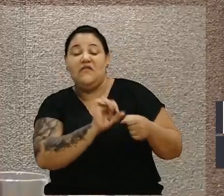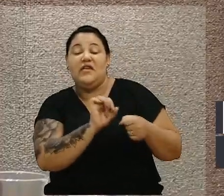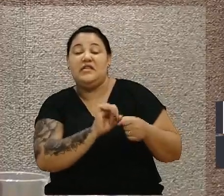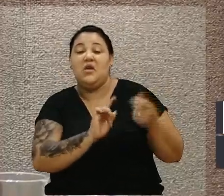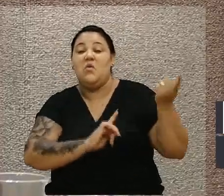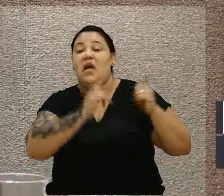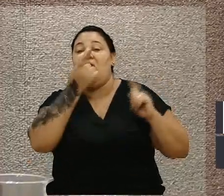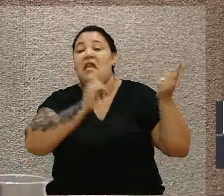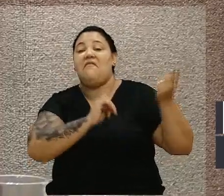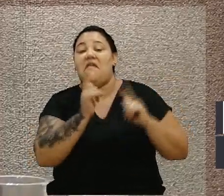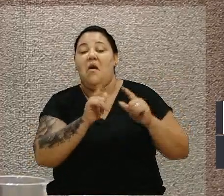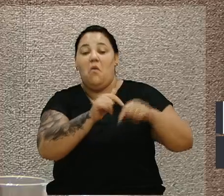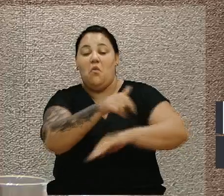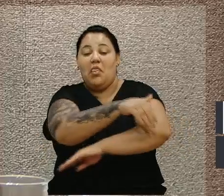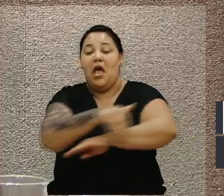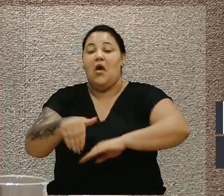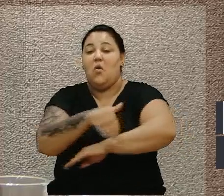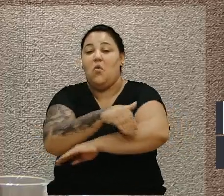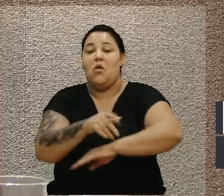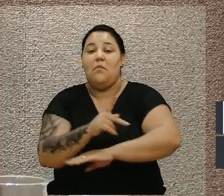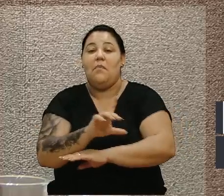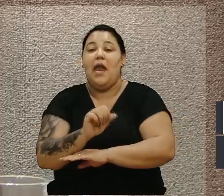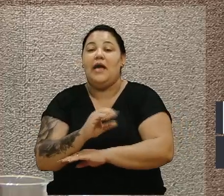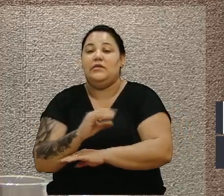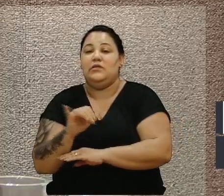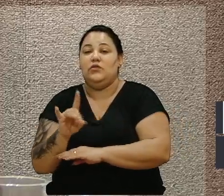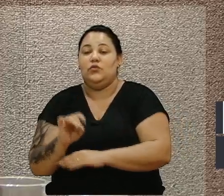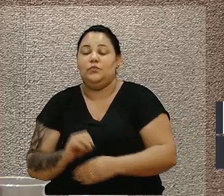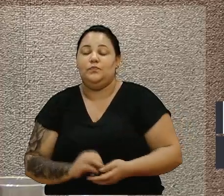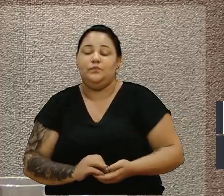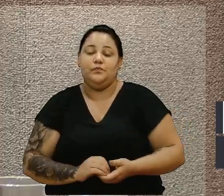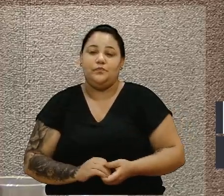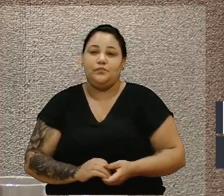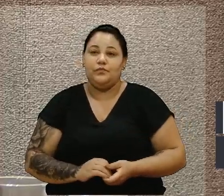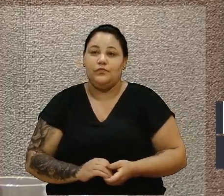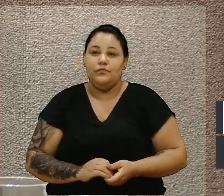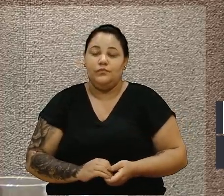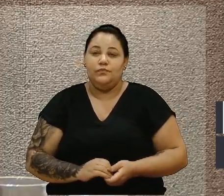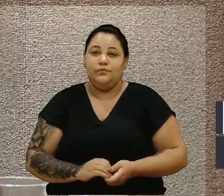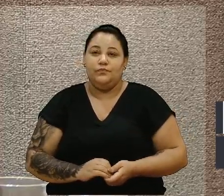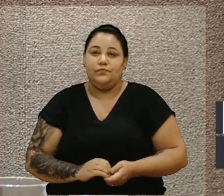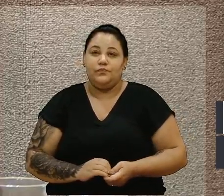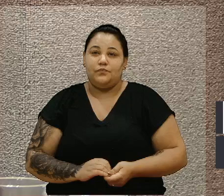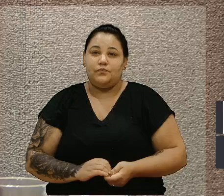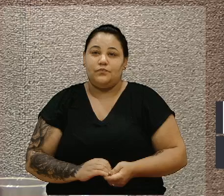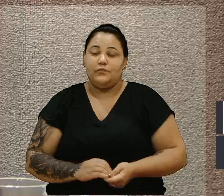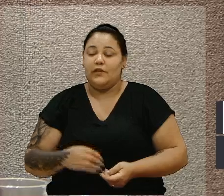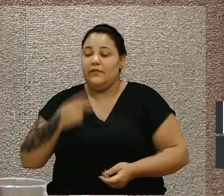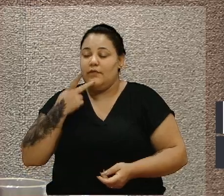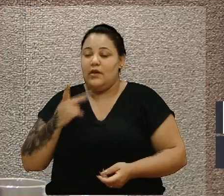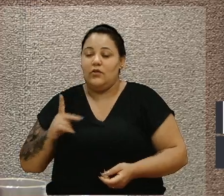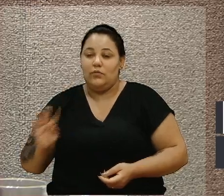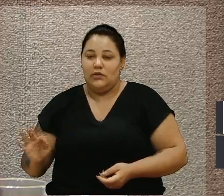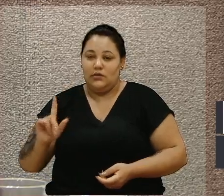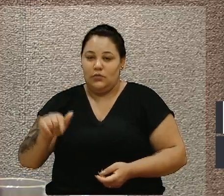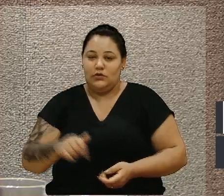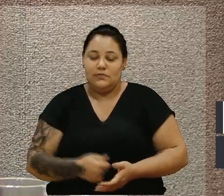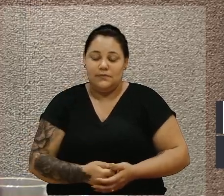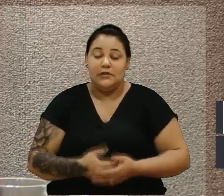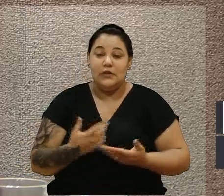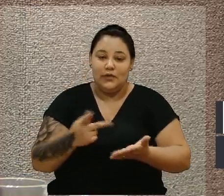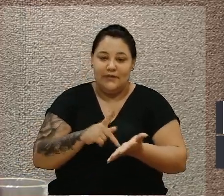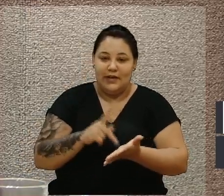Né? No momento oportuno, uma declaração de líder à bancada do PT. Então, de